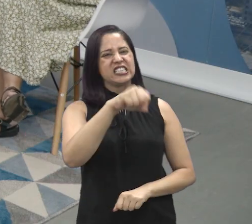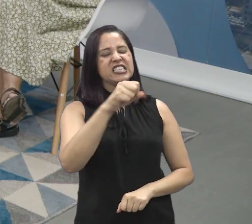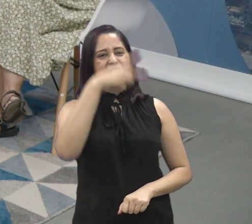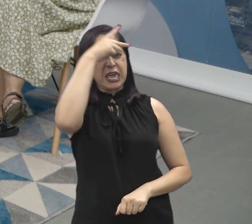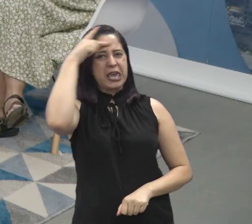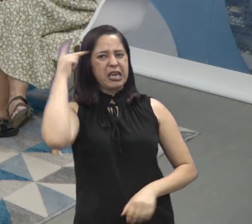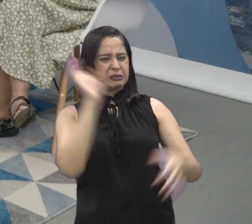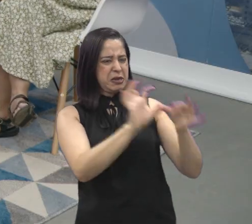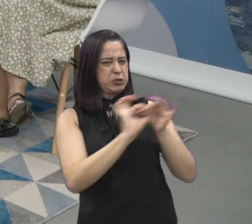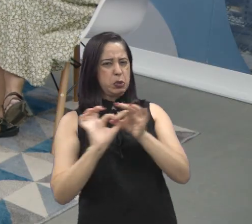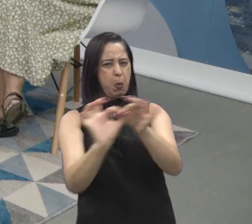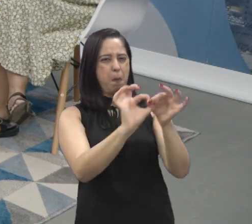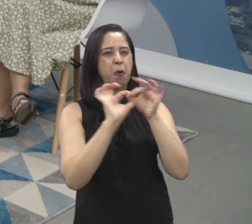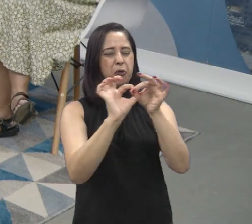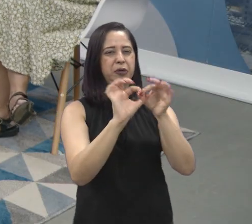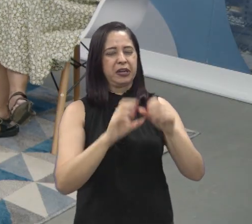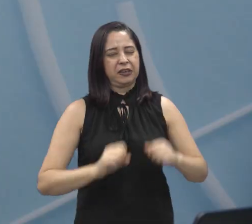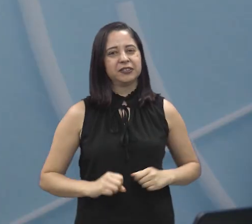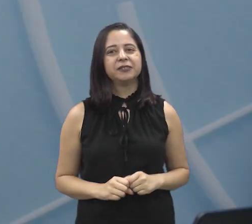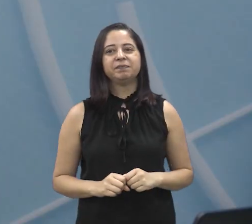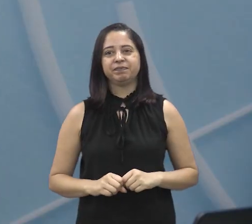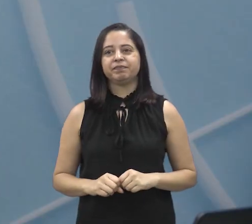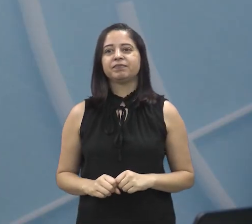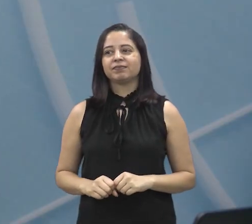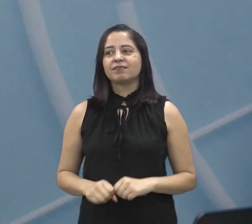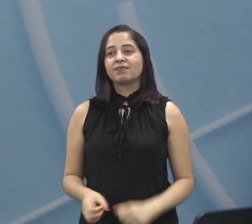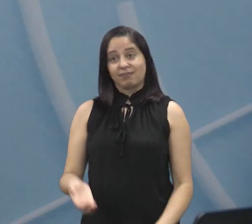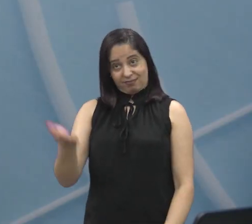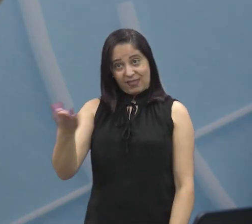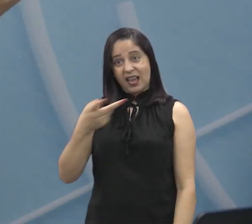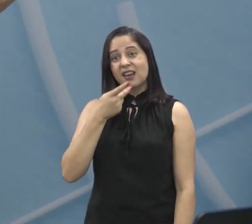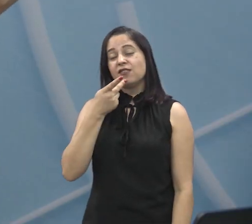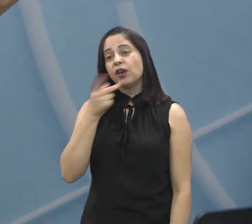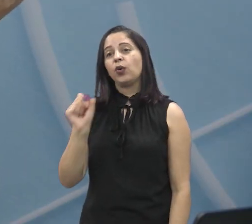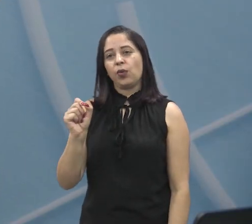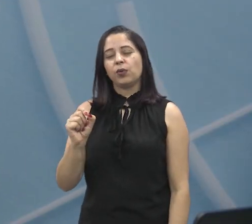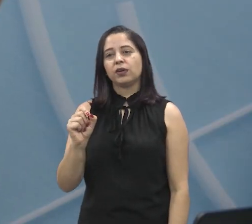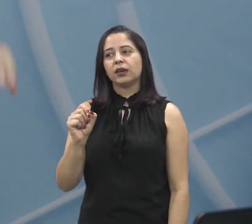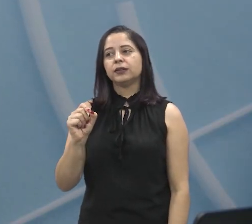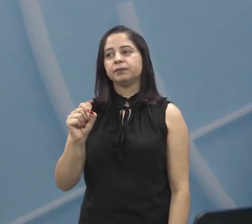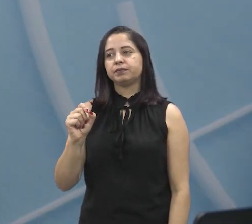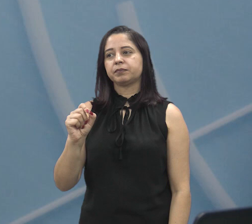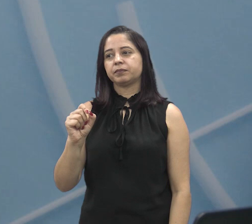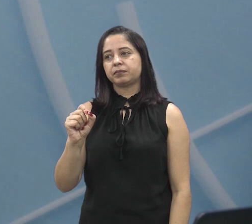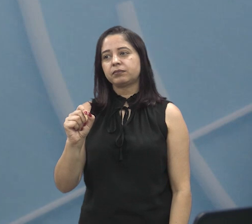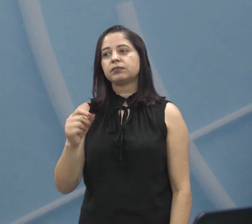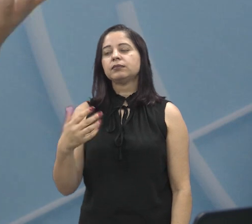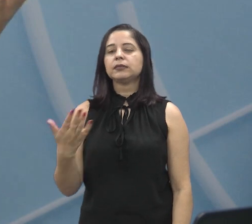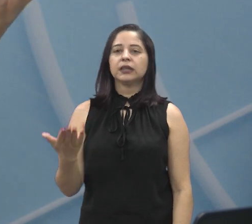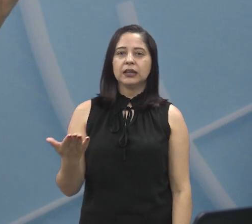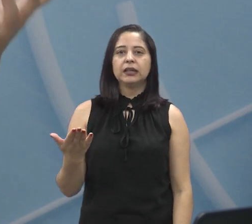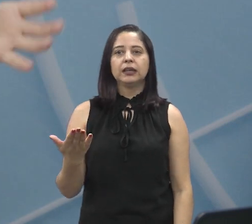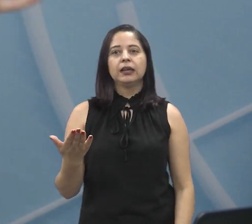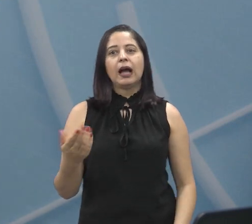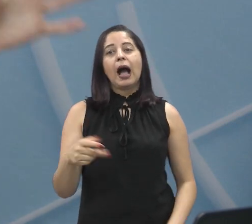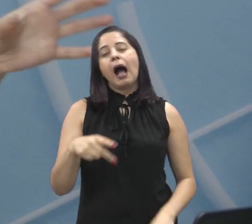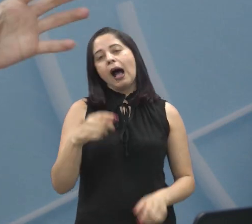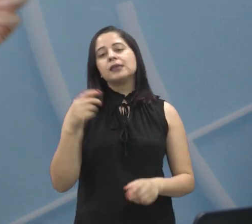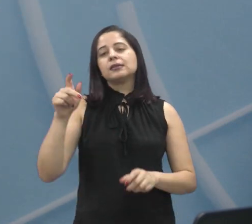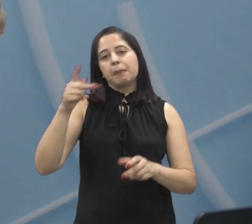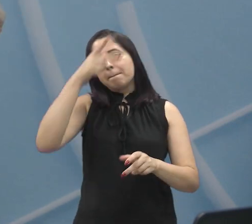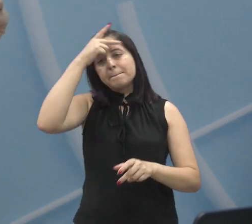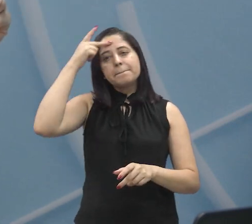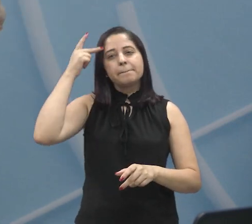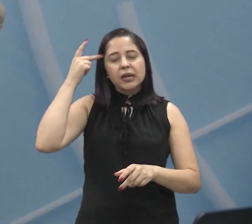é? Aline, bem colocado pela Jaqueline, né? A questão, tem muitas pessoas que passam de várias partes do país, passam